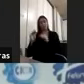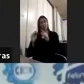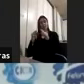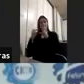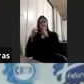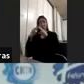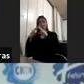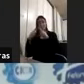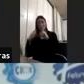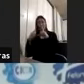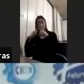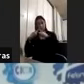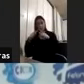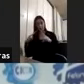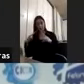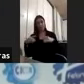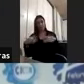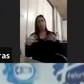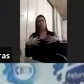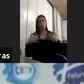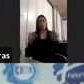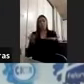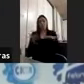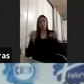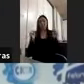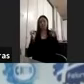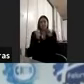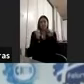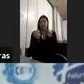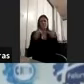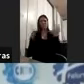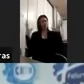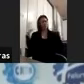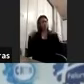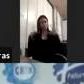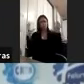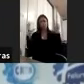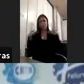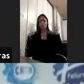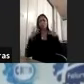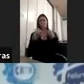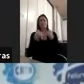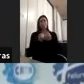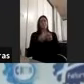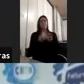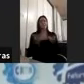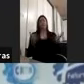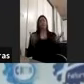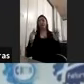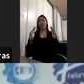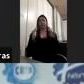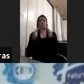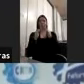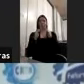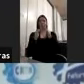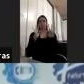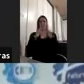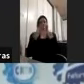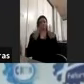está o frio e a chuva. Eles estão lá, assim, são milhares de trabalhadores lá com suas famílias,